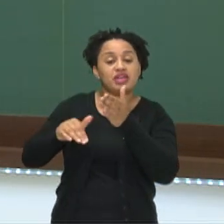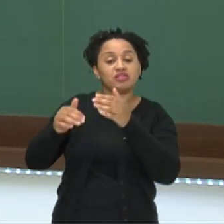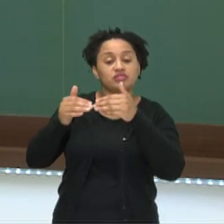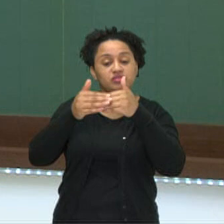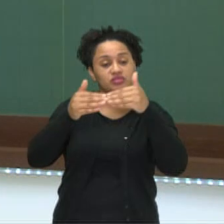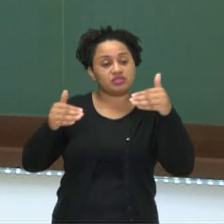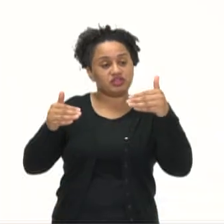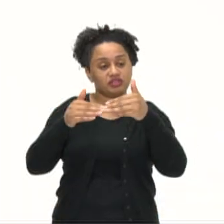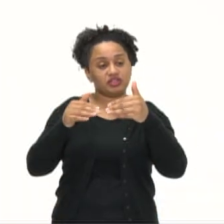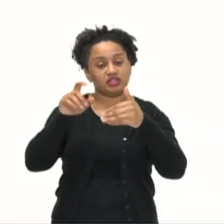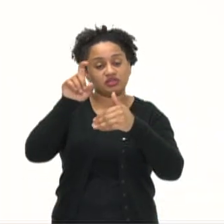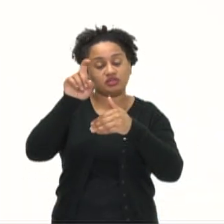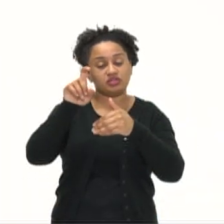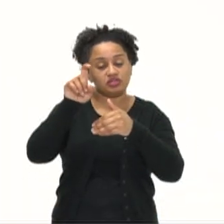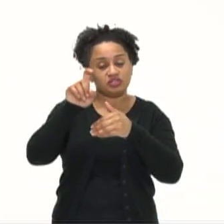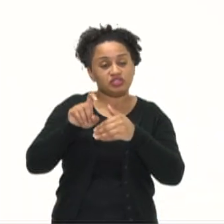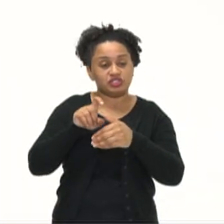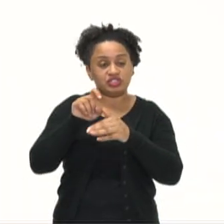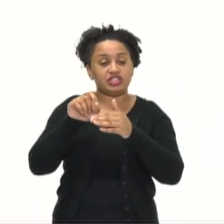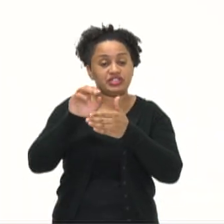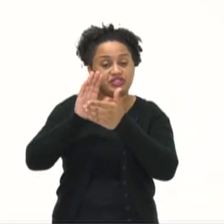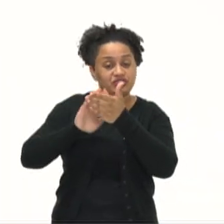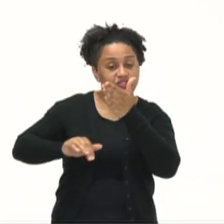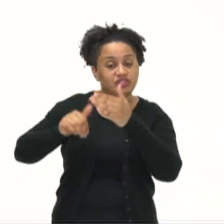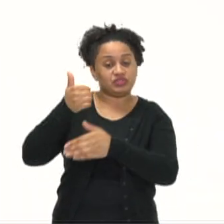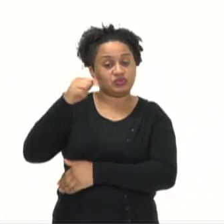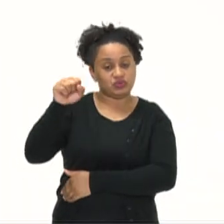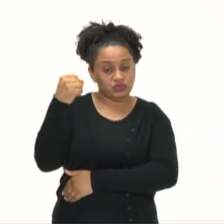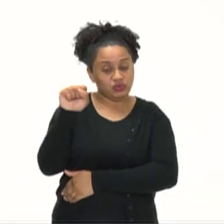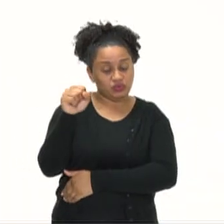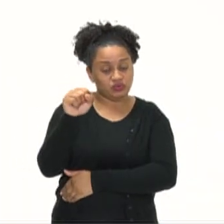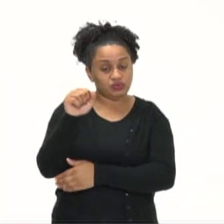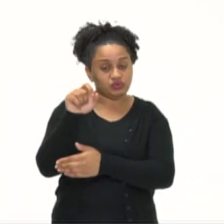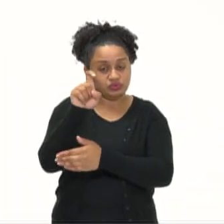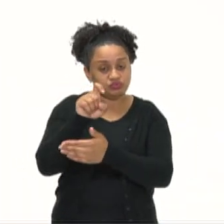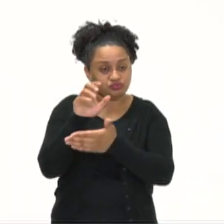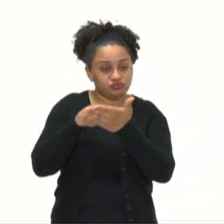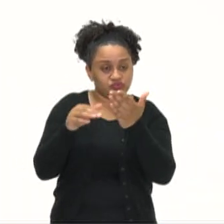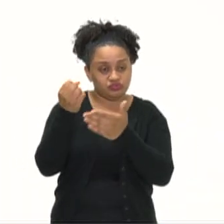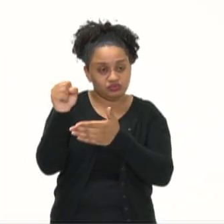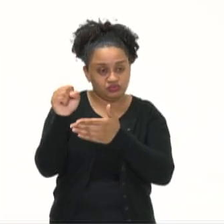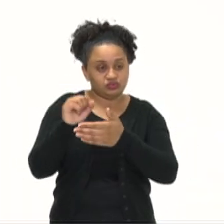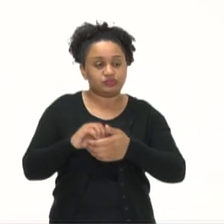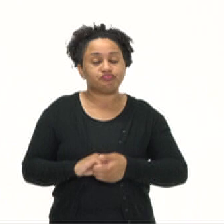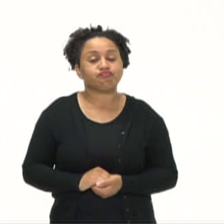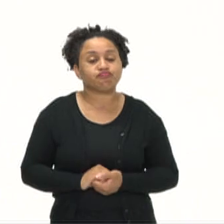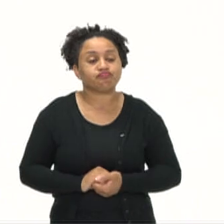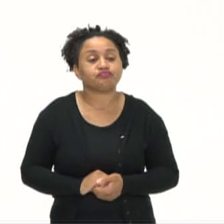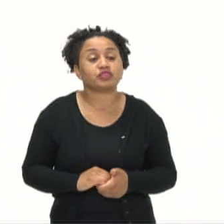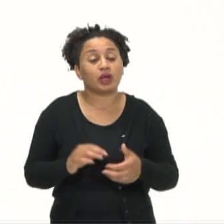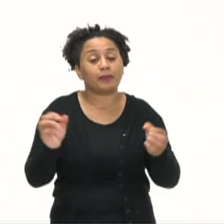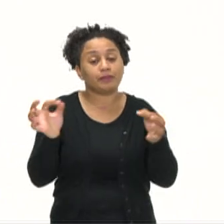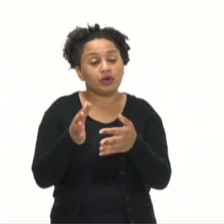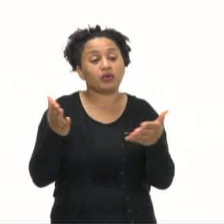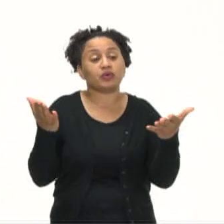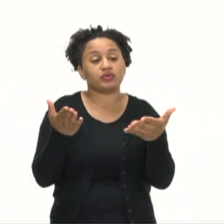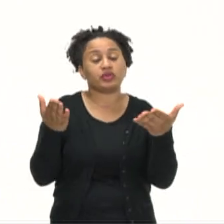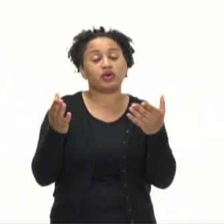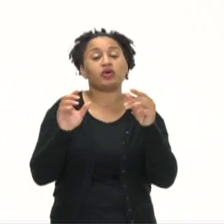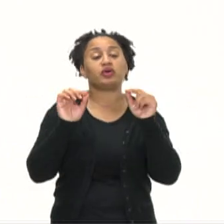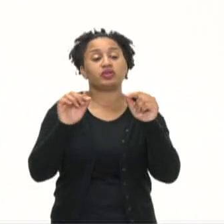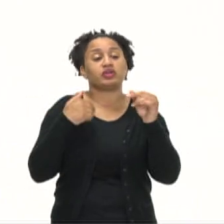frente. 18 metros a menos que a frente. Então, X menos 18. Pronto. Coloquei